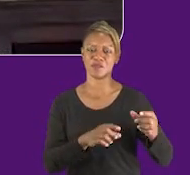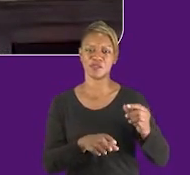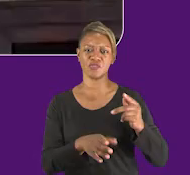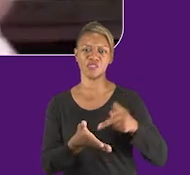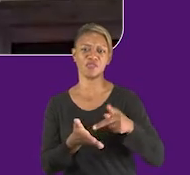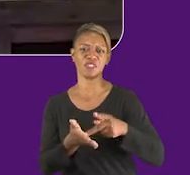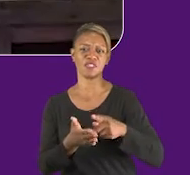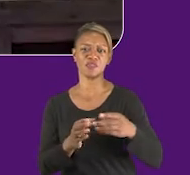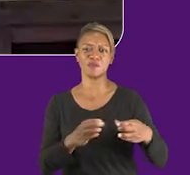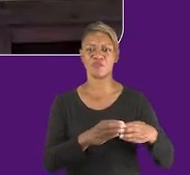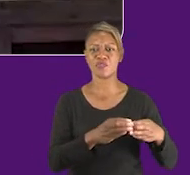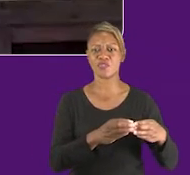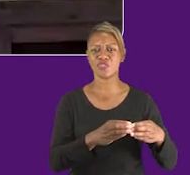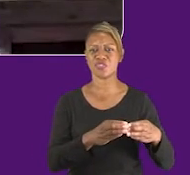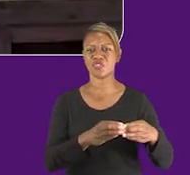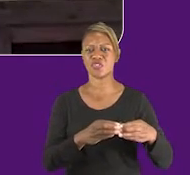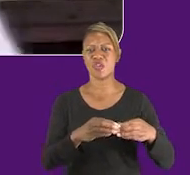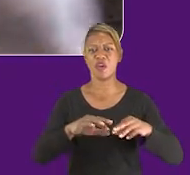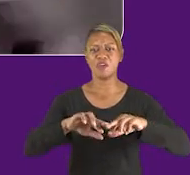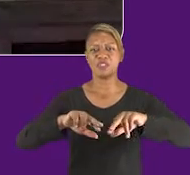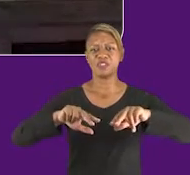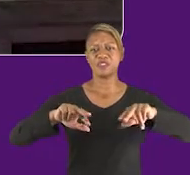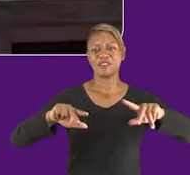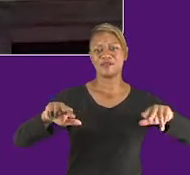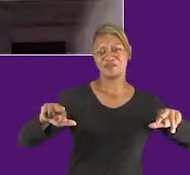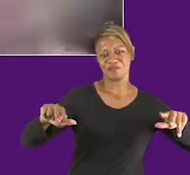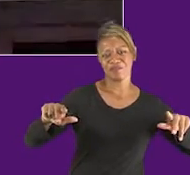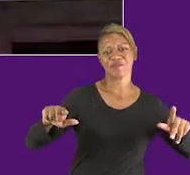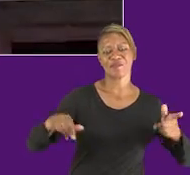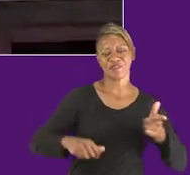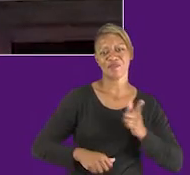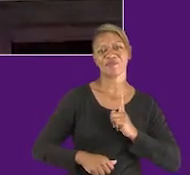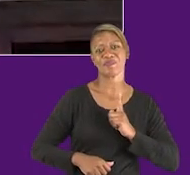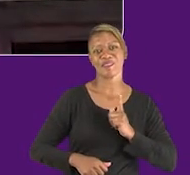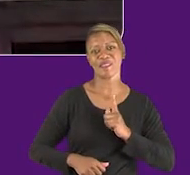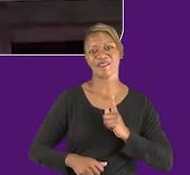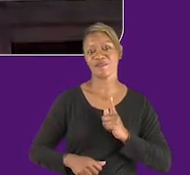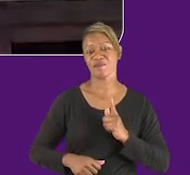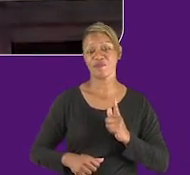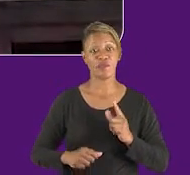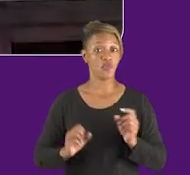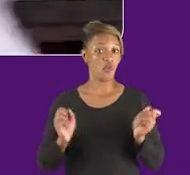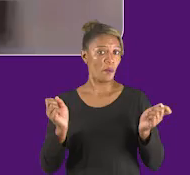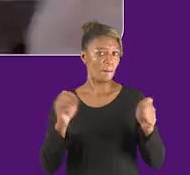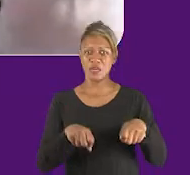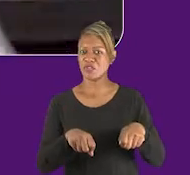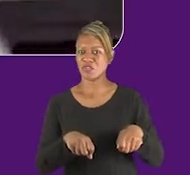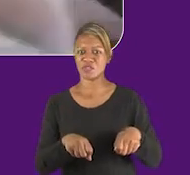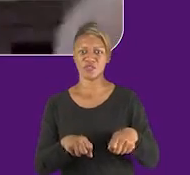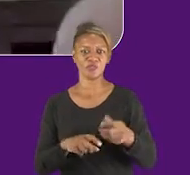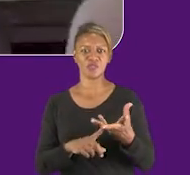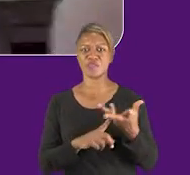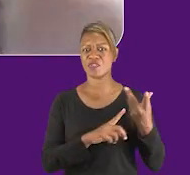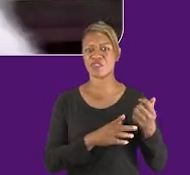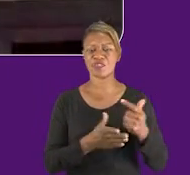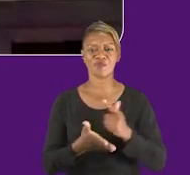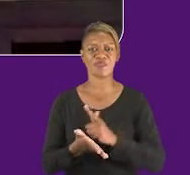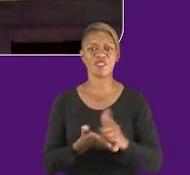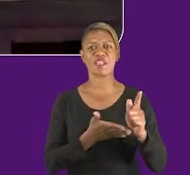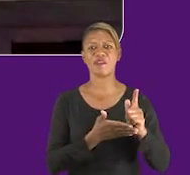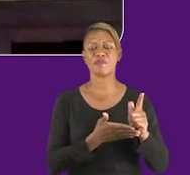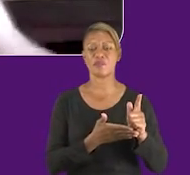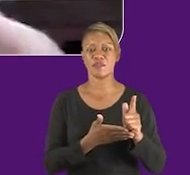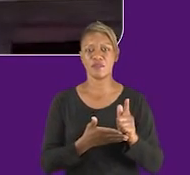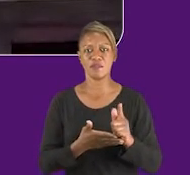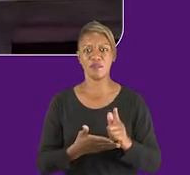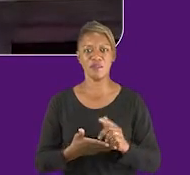né Eu trouxe um pouco de diversidade minha equipe e é bastante diversa né ela não não é só composta de designer informação